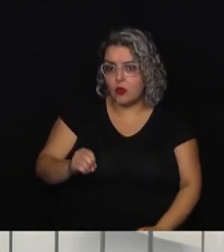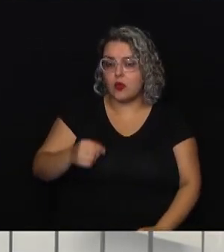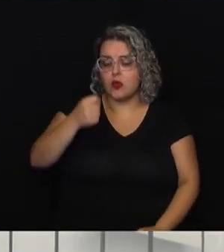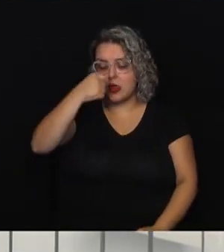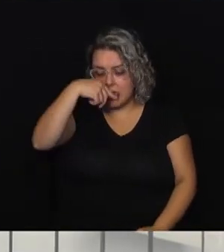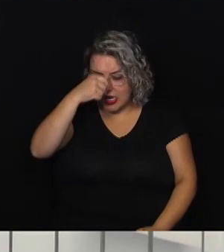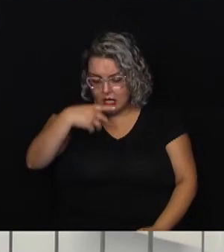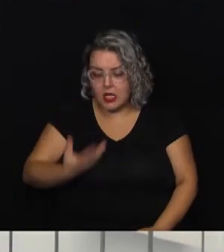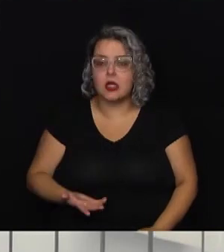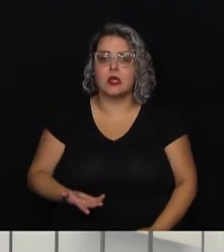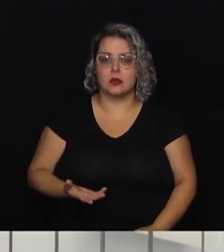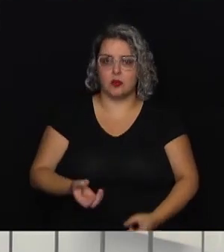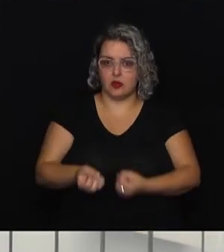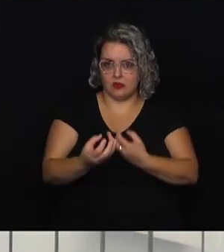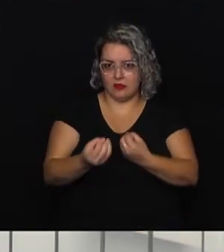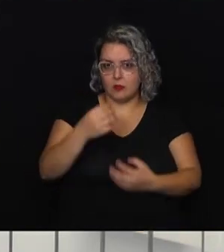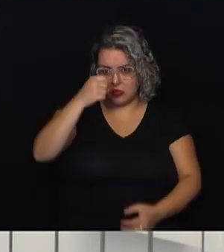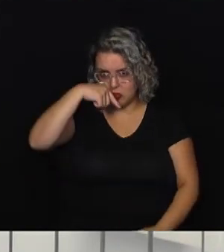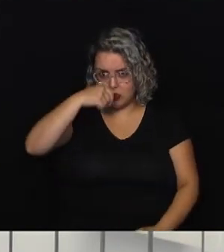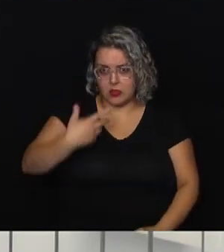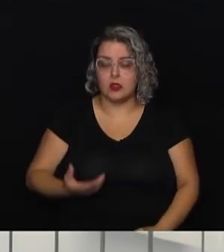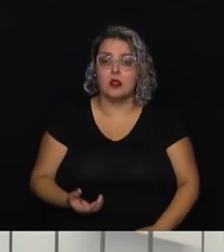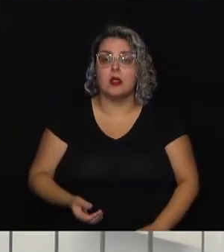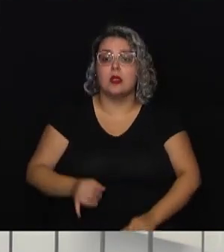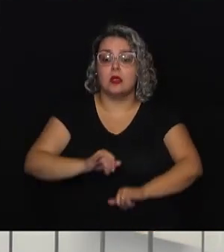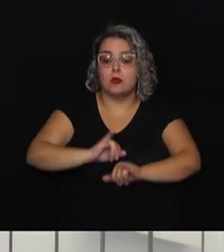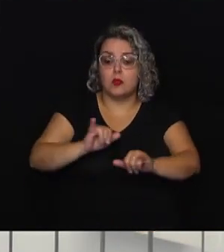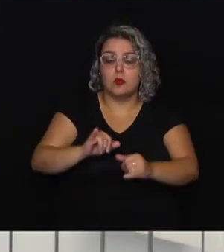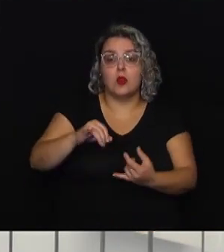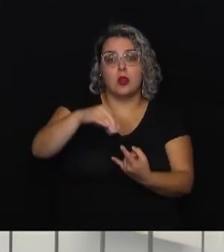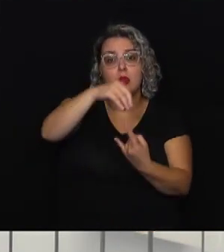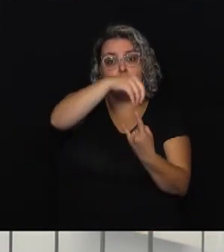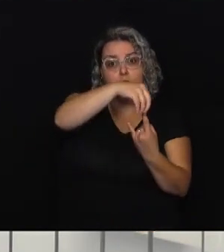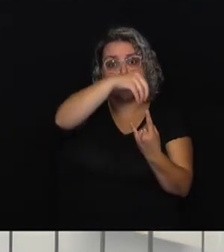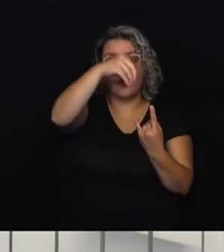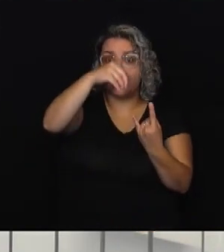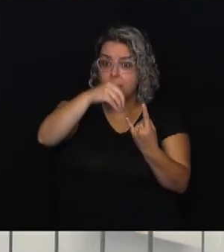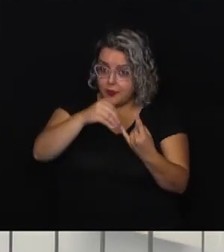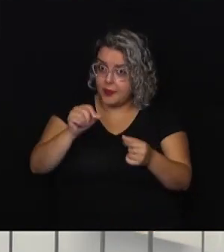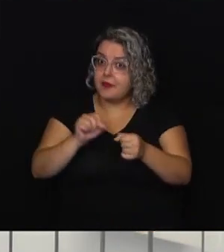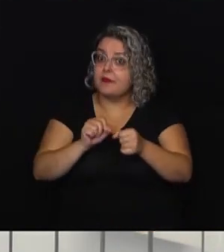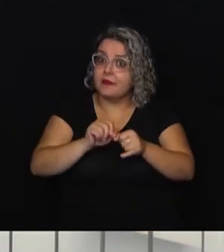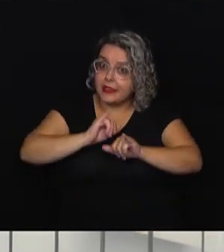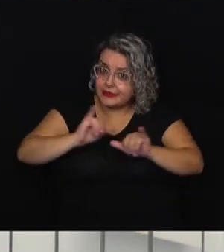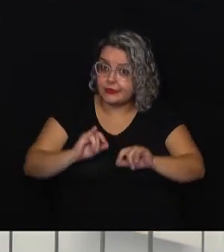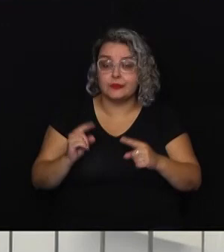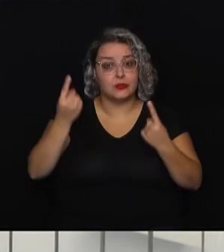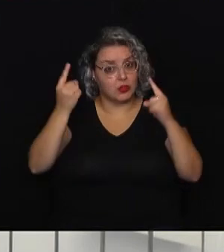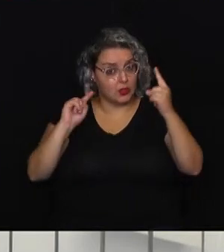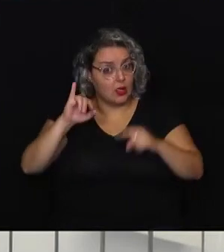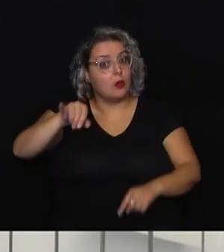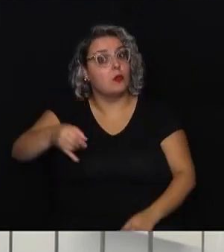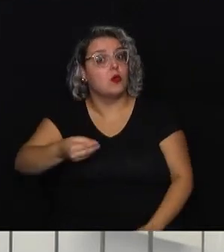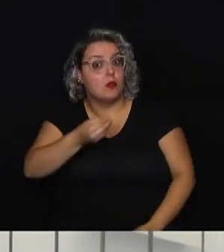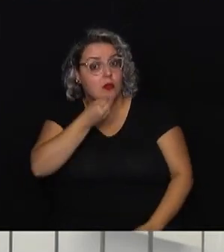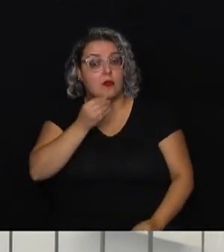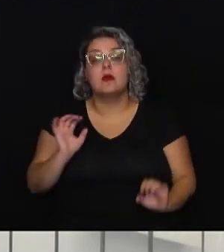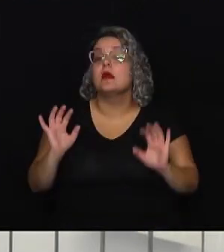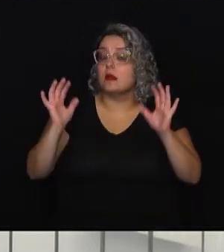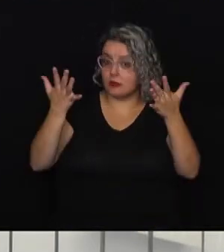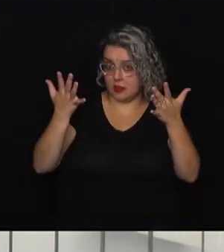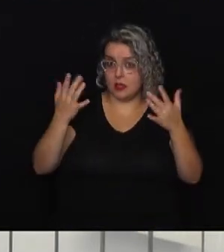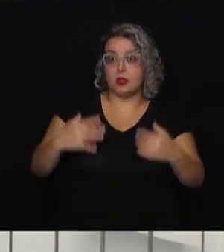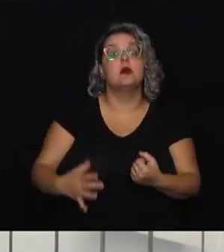que analisou o boletim da Fiocruz, fez alerta para os foliões aproveitarem a festividade